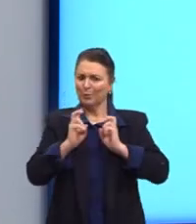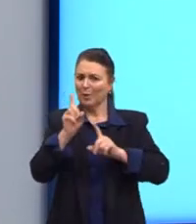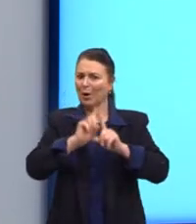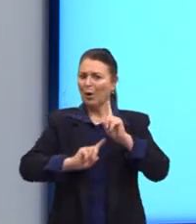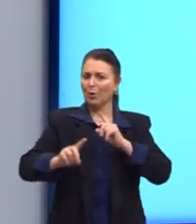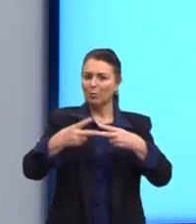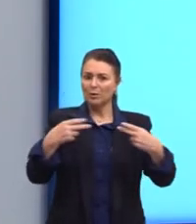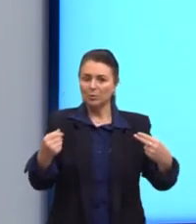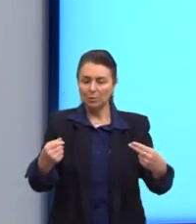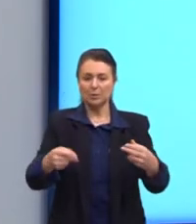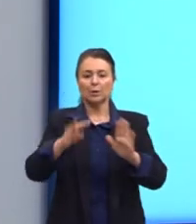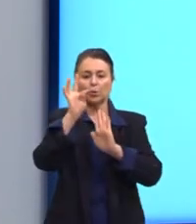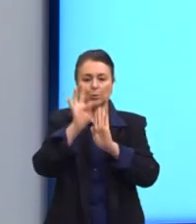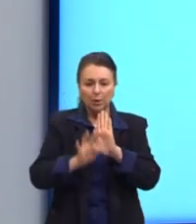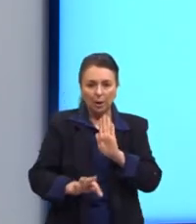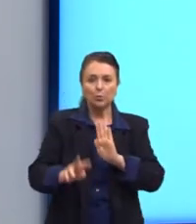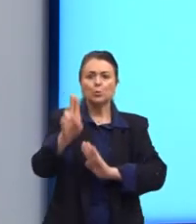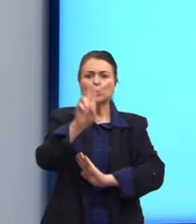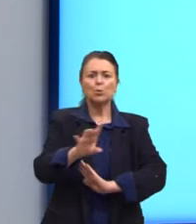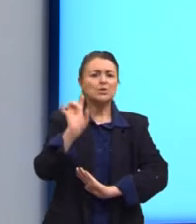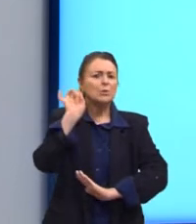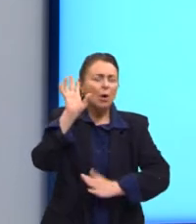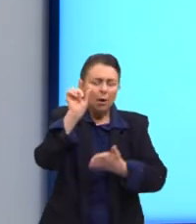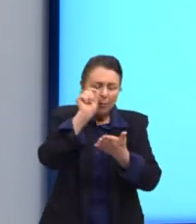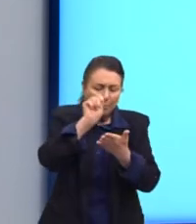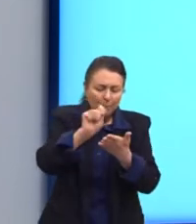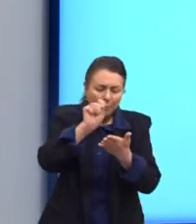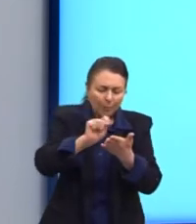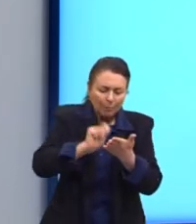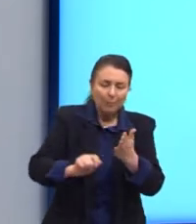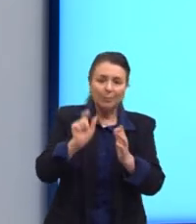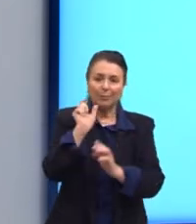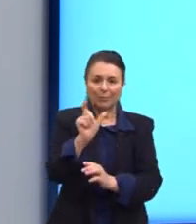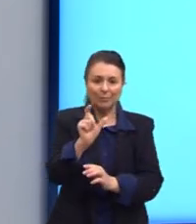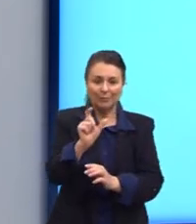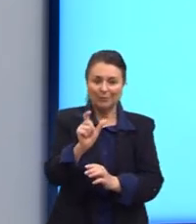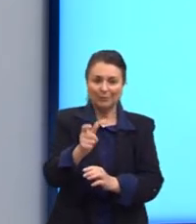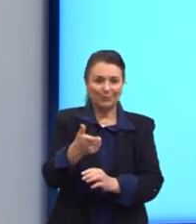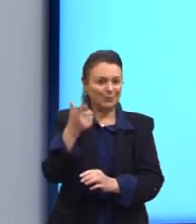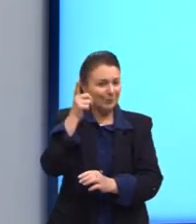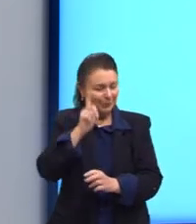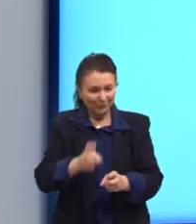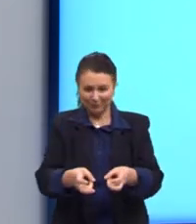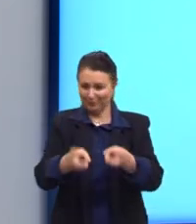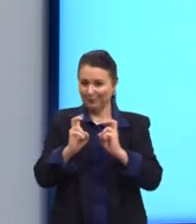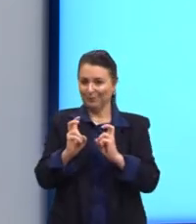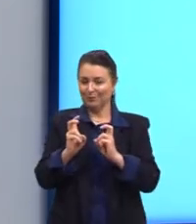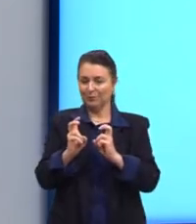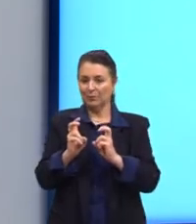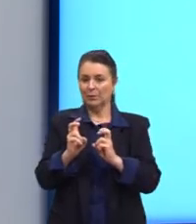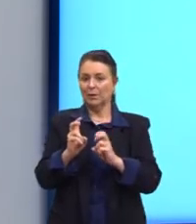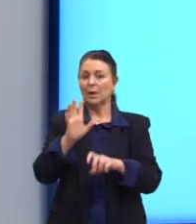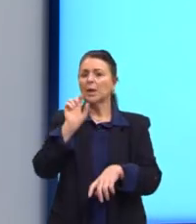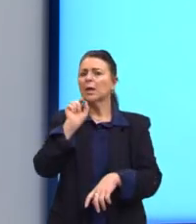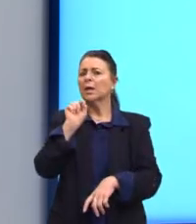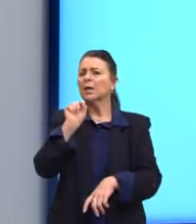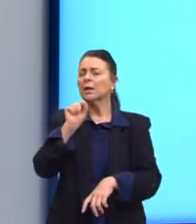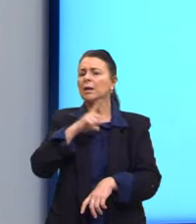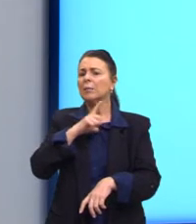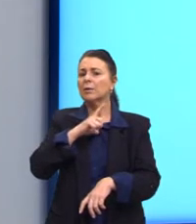o texto de palavras né a gente não conseguiria perceber E aí que mais a gente tem aqui